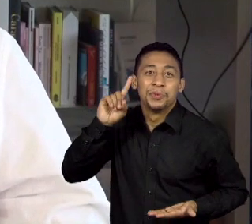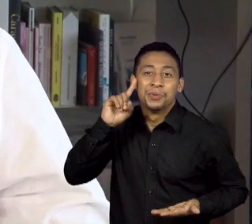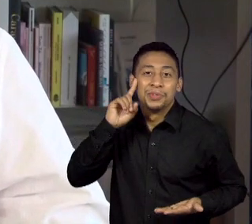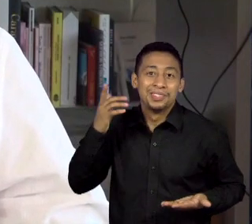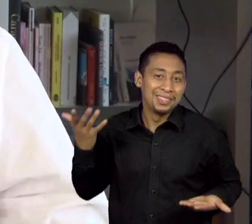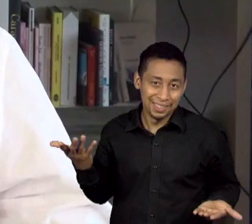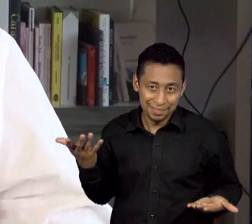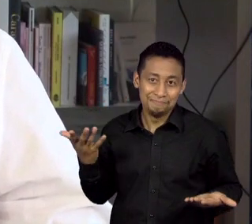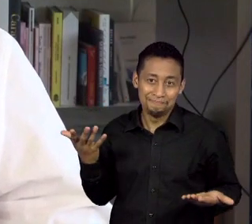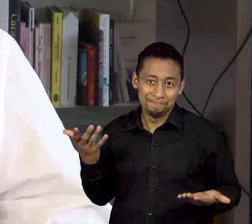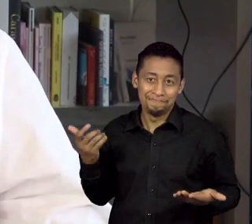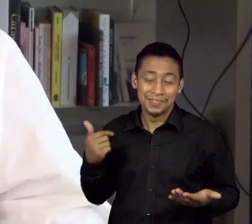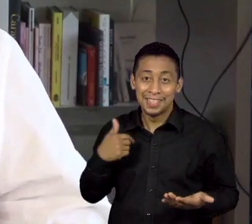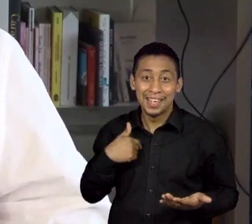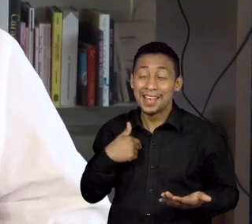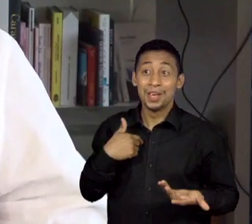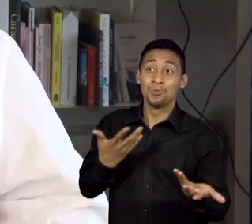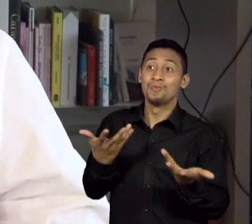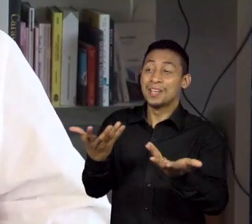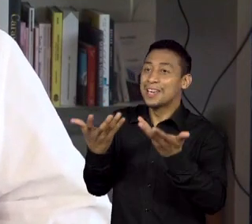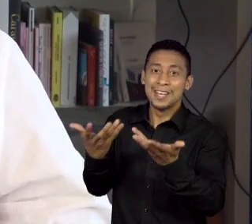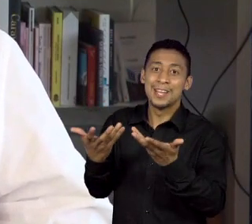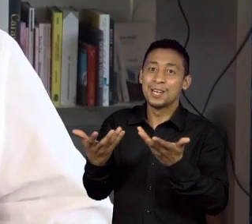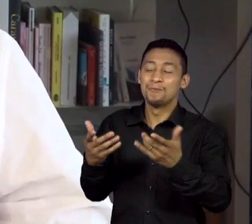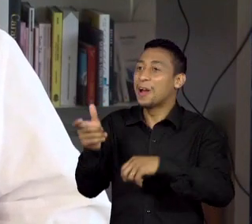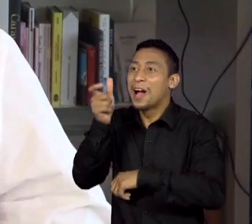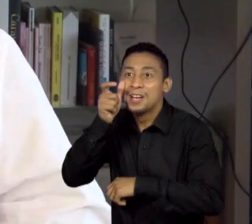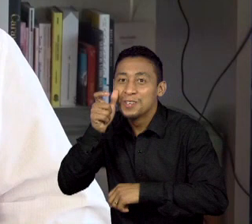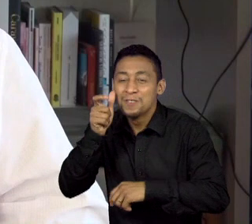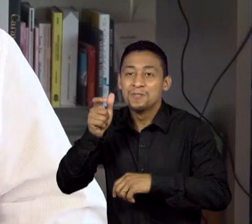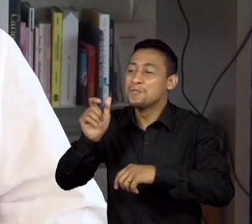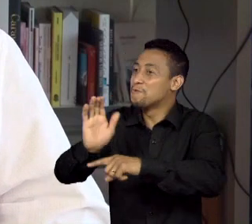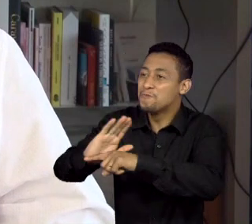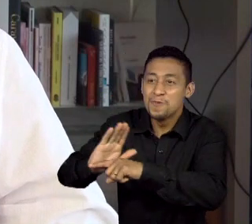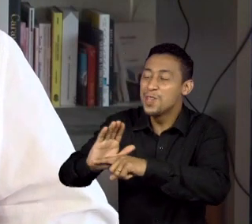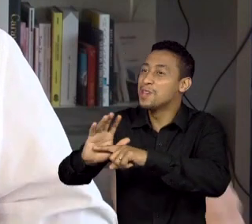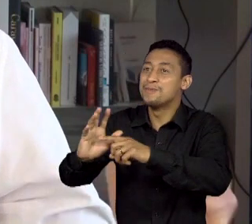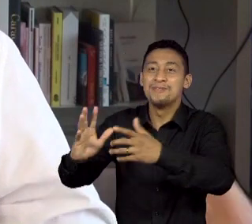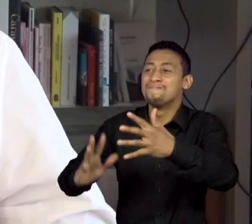em busca do... chama Hollywood. Todos os dias em busca